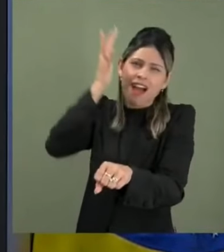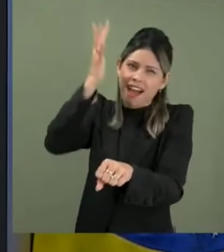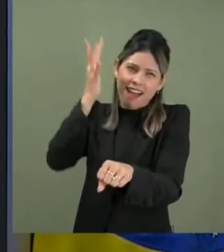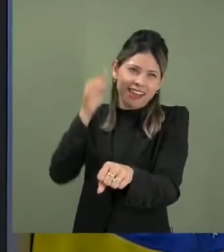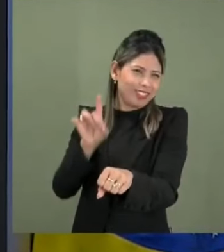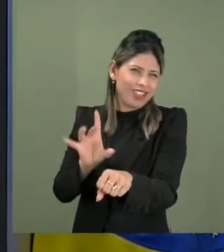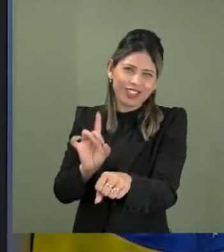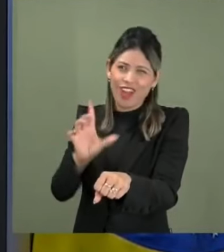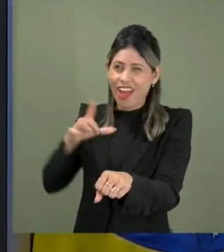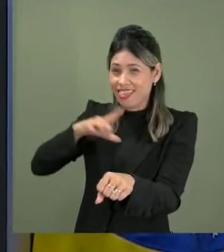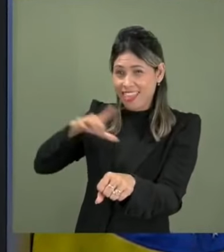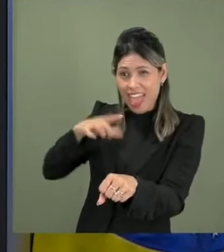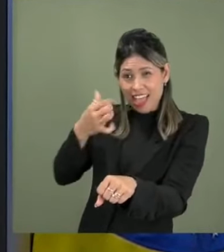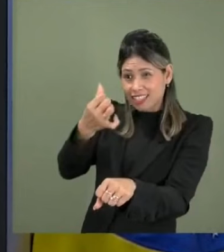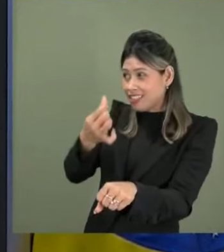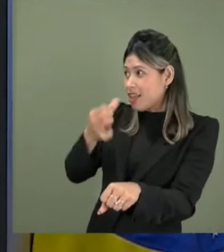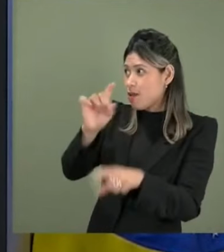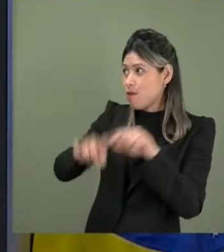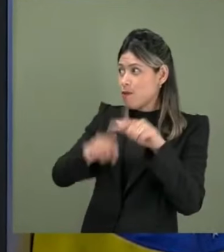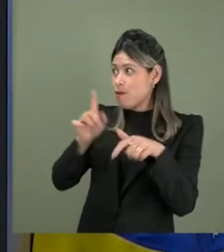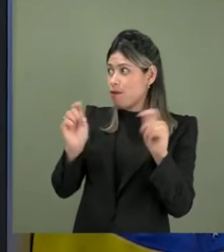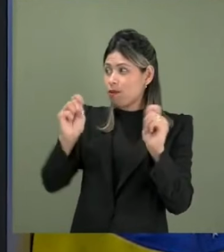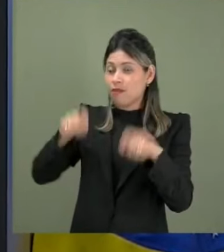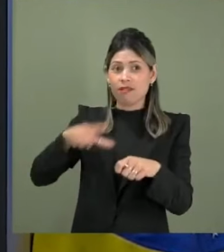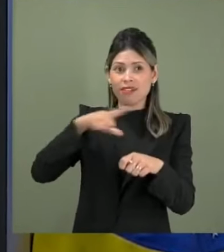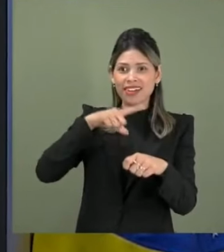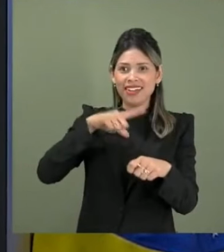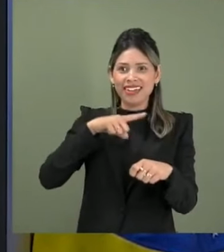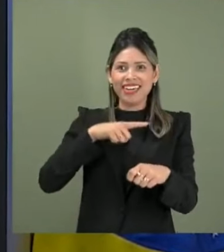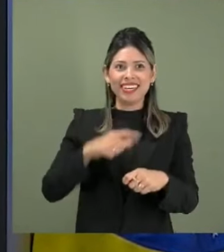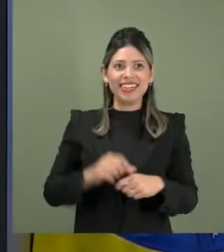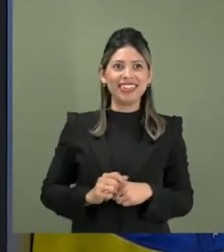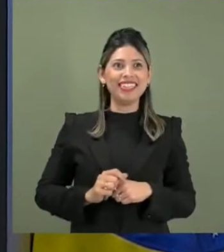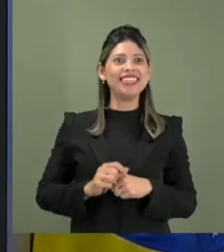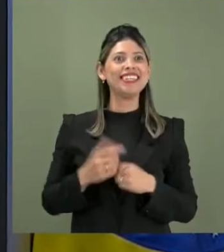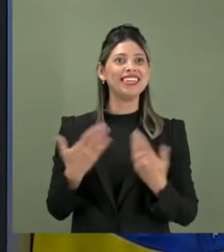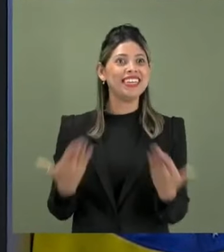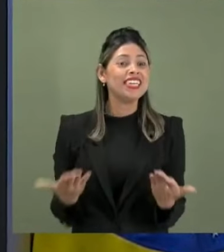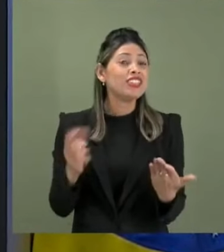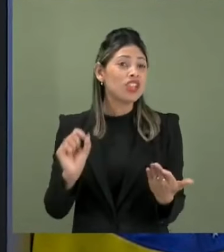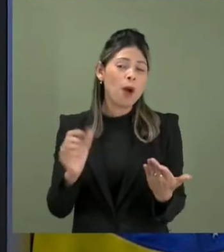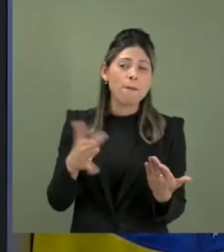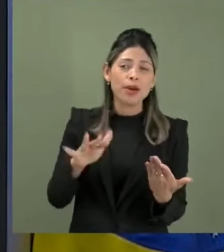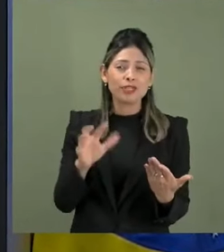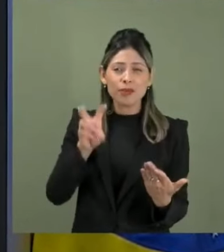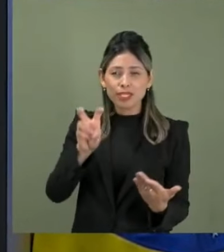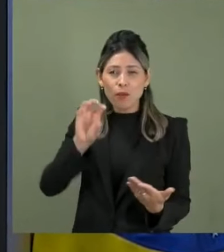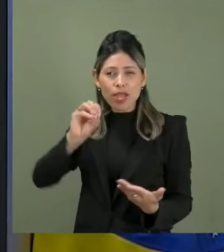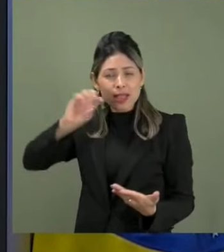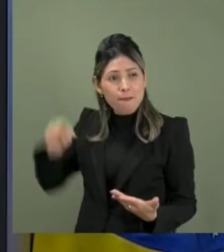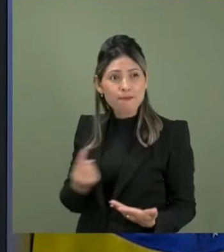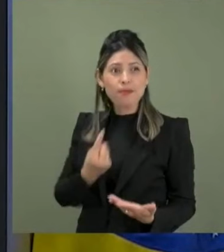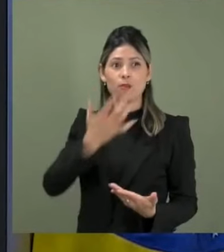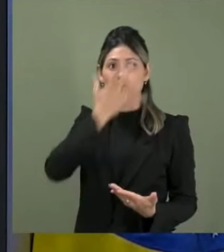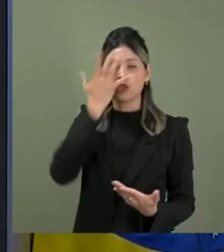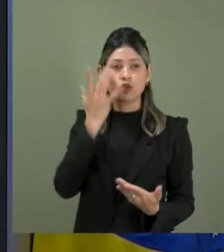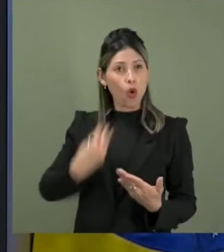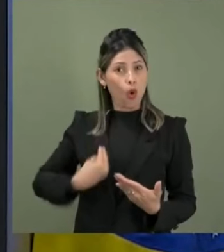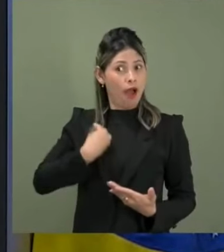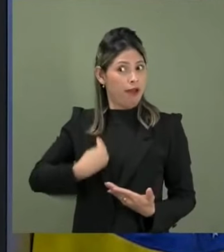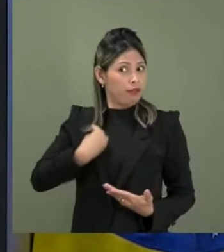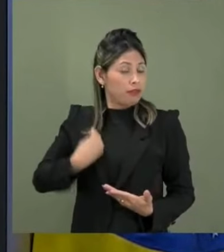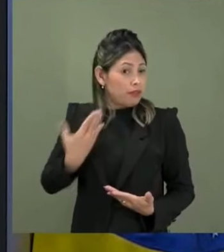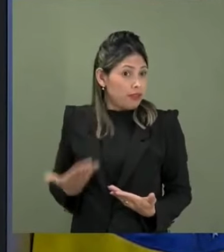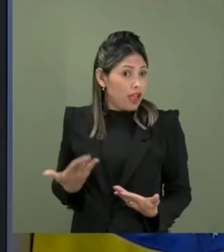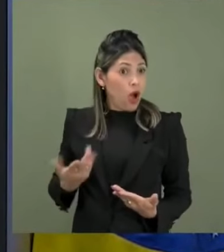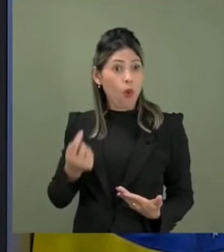basta ter meia dúzia de antissemitas numa cidade como, digamos, 50 mil habitantes, porque cada um